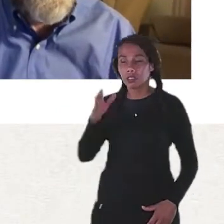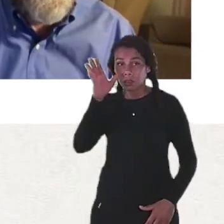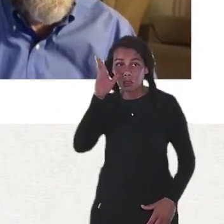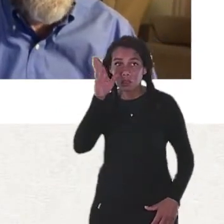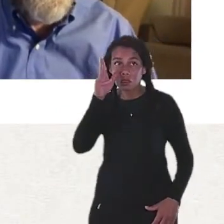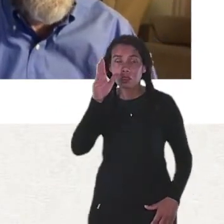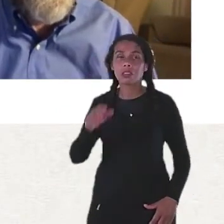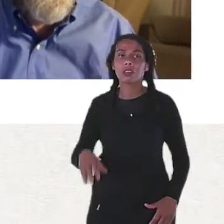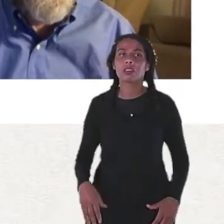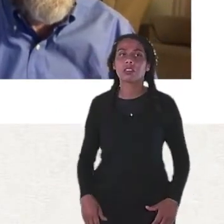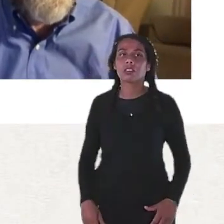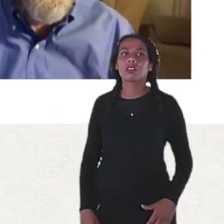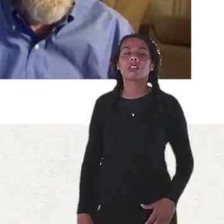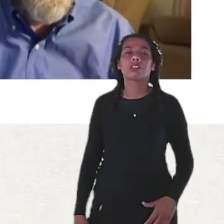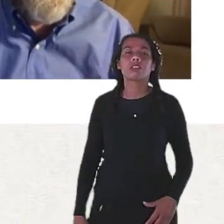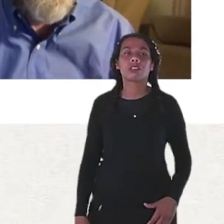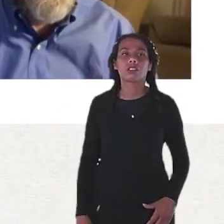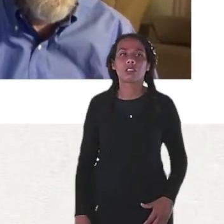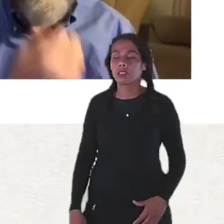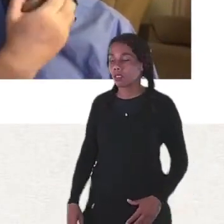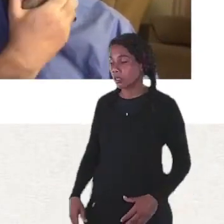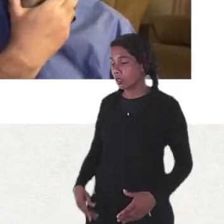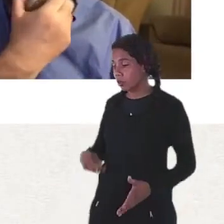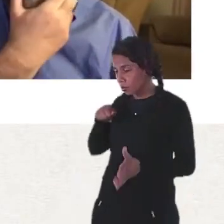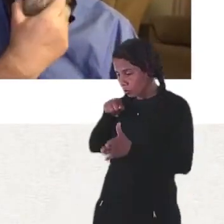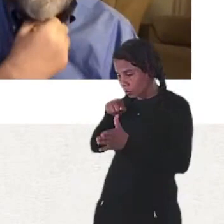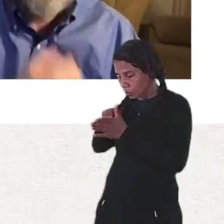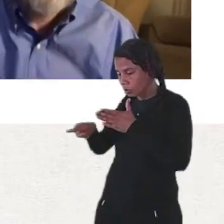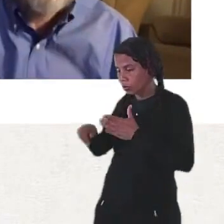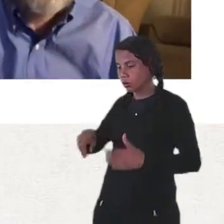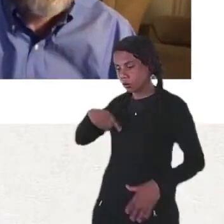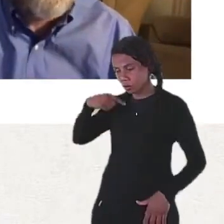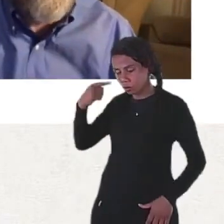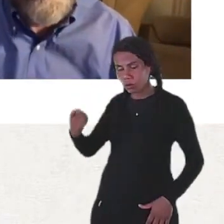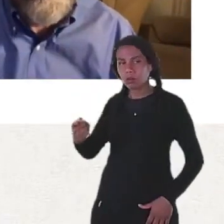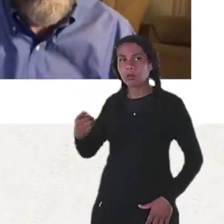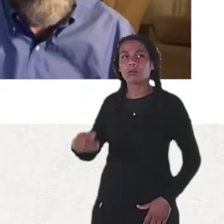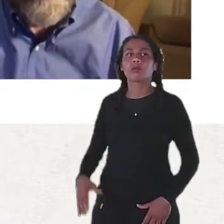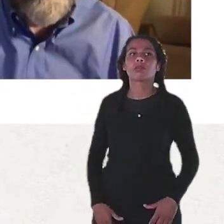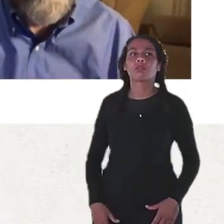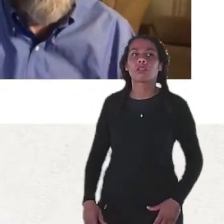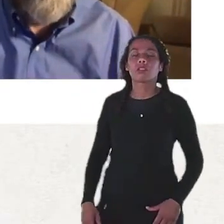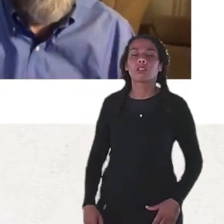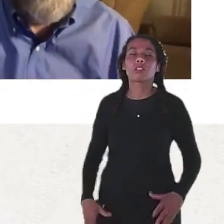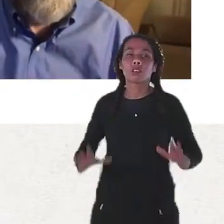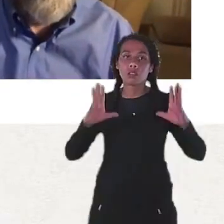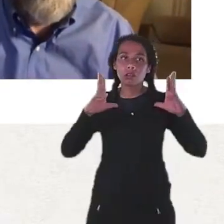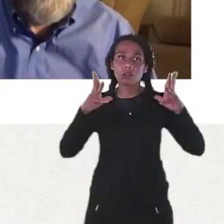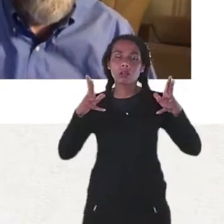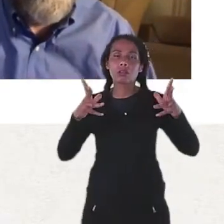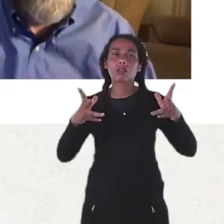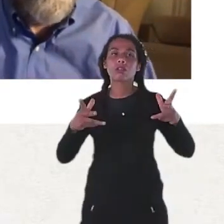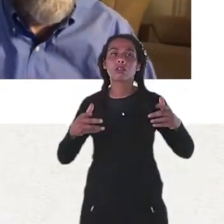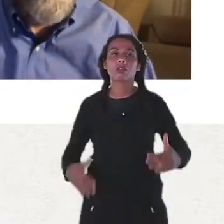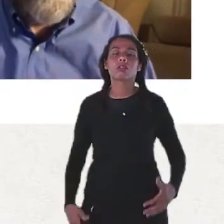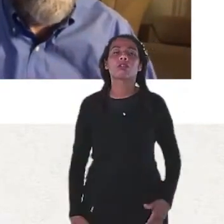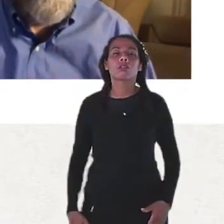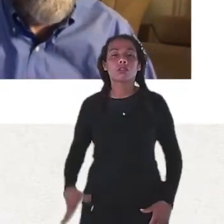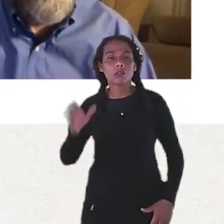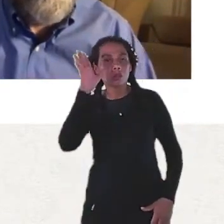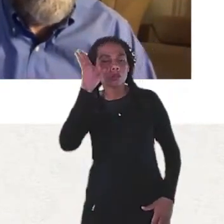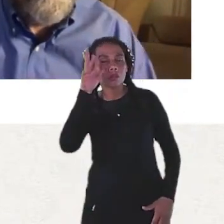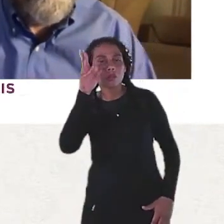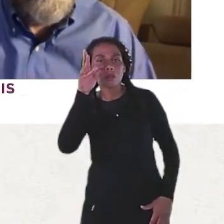faz entre mente e cérebro? Vou fazer essa pergunta, Chico, um minutinho. Muito obrigado por estarem conosco. Entrem aí